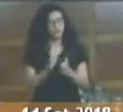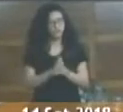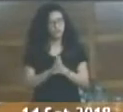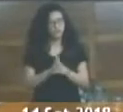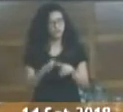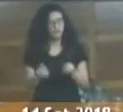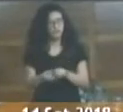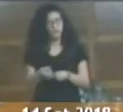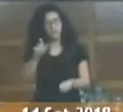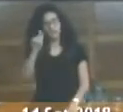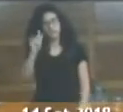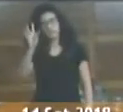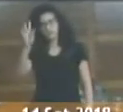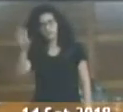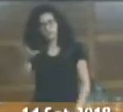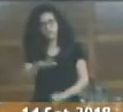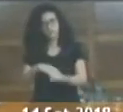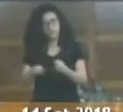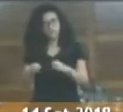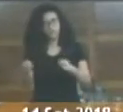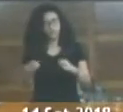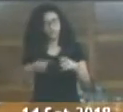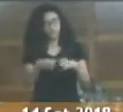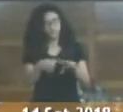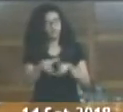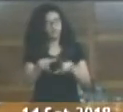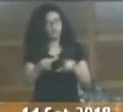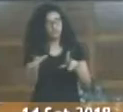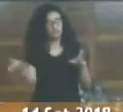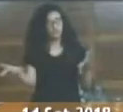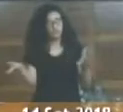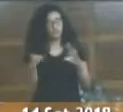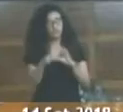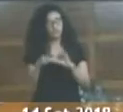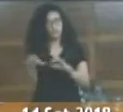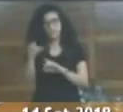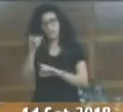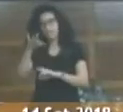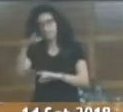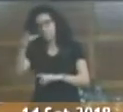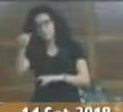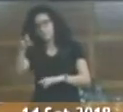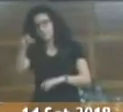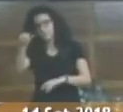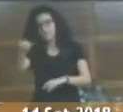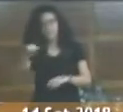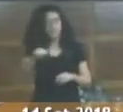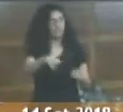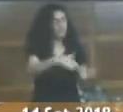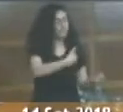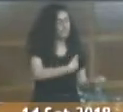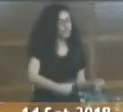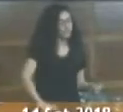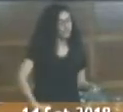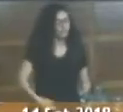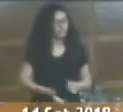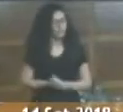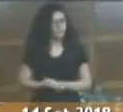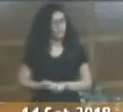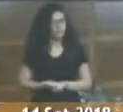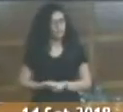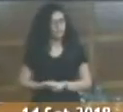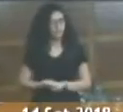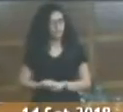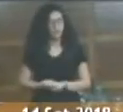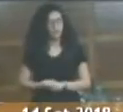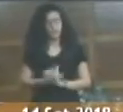o GT da Ilha Grande, que é um grupo de trabalho formado entre Caiçara, as entidades e o governo municipal, Né? Então,